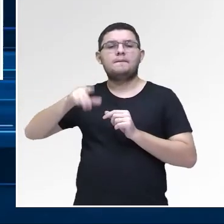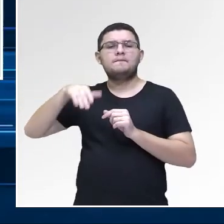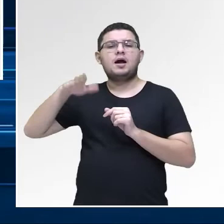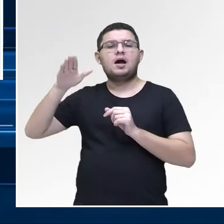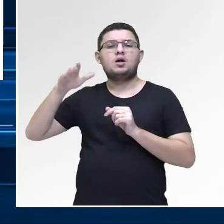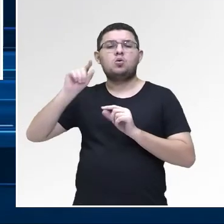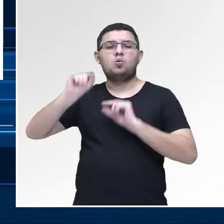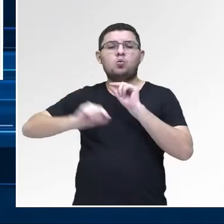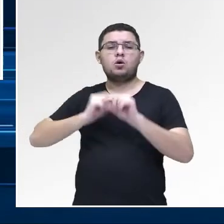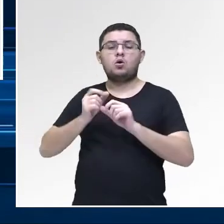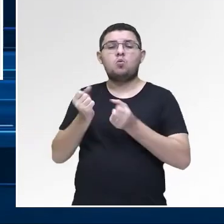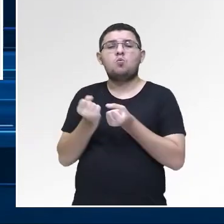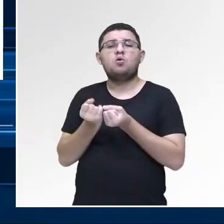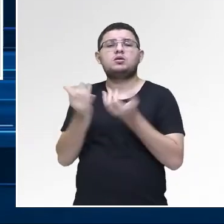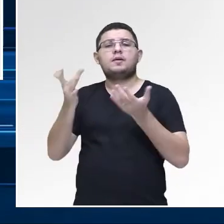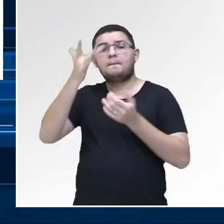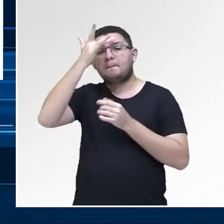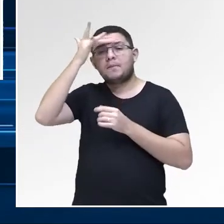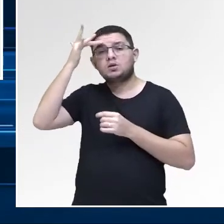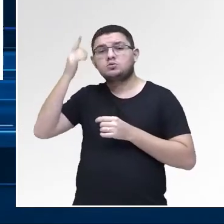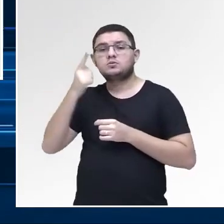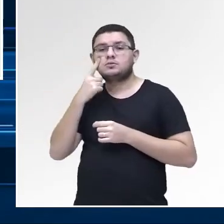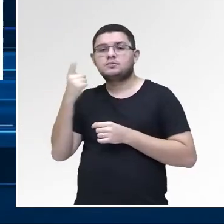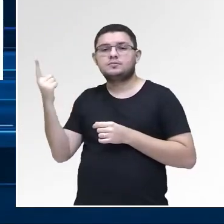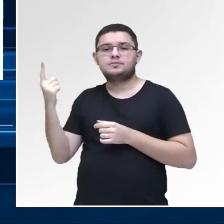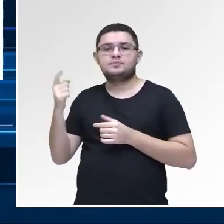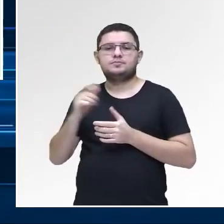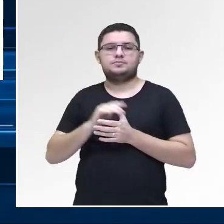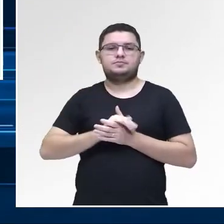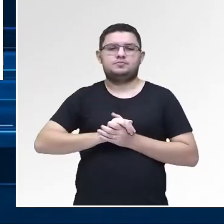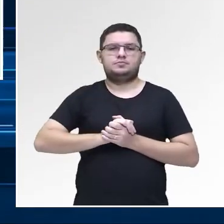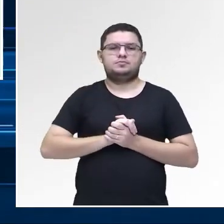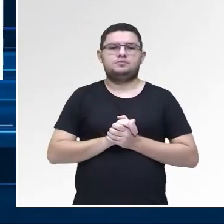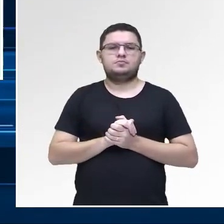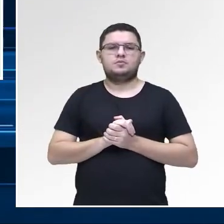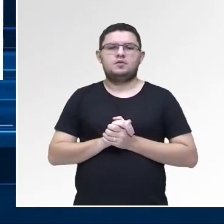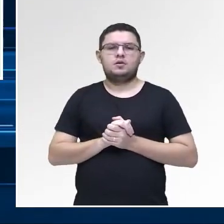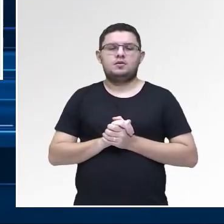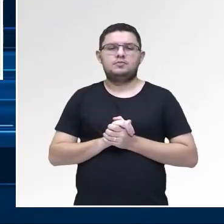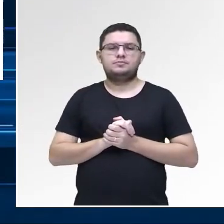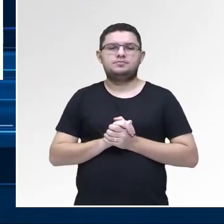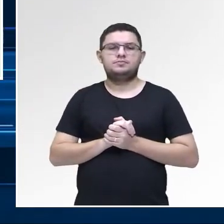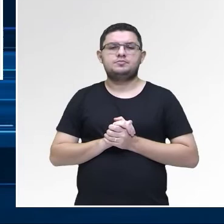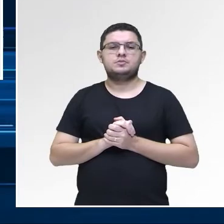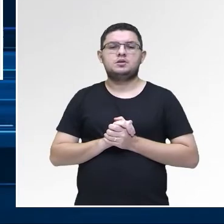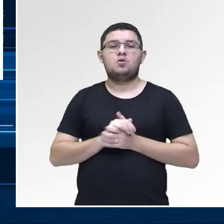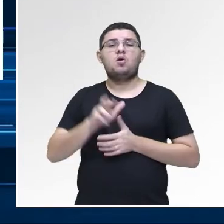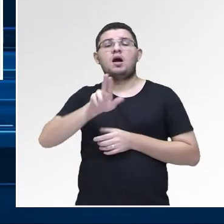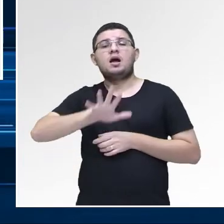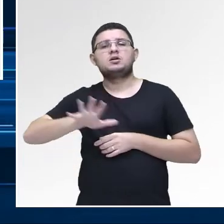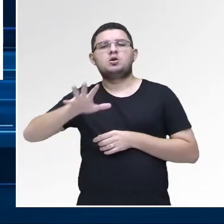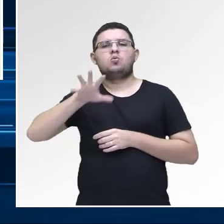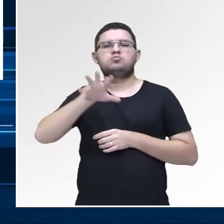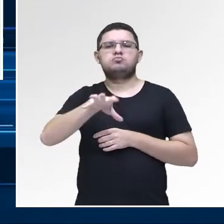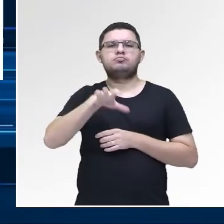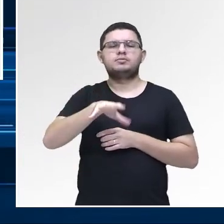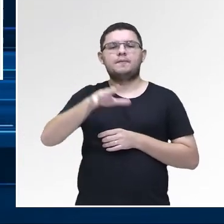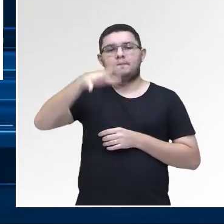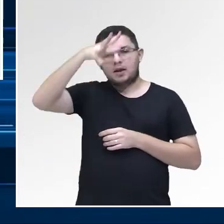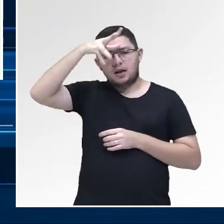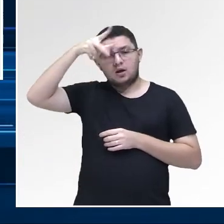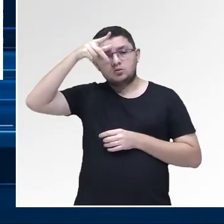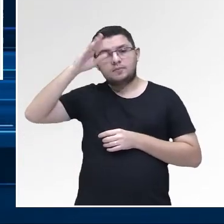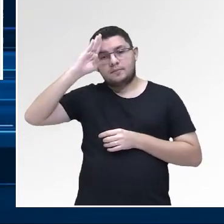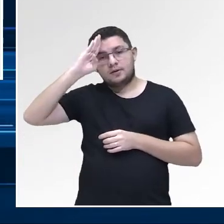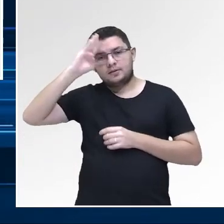de pessoas ali, ok? Então, na região metropolitana de Manaus, Manaus é a principal, né? É